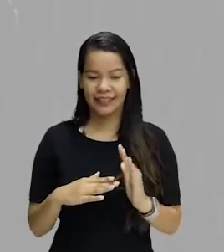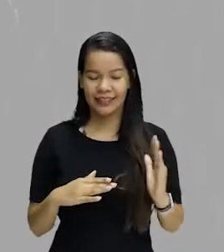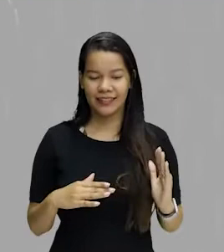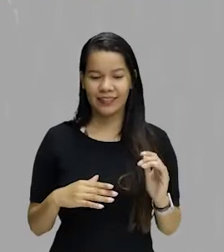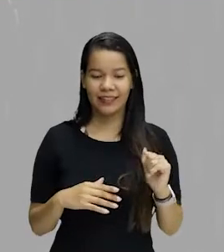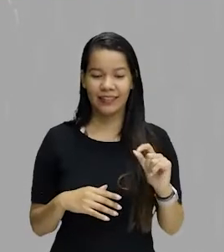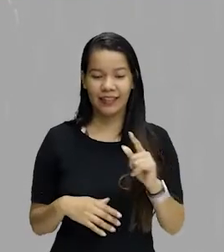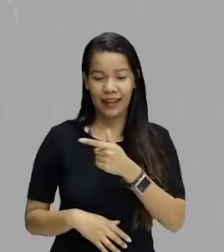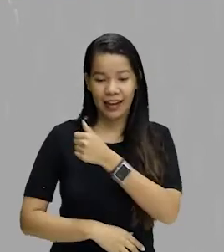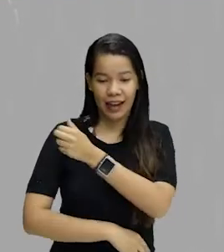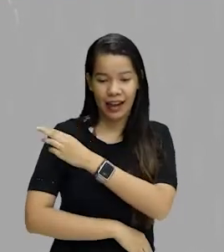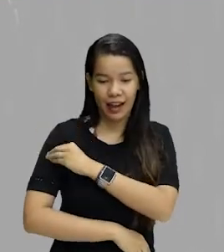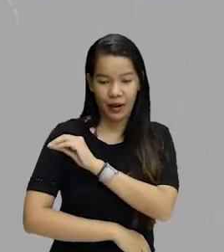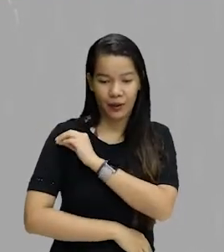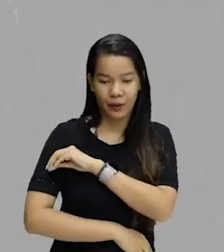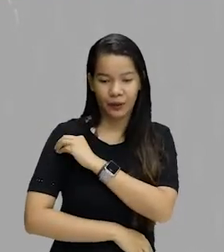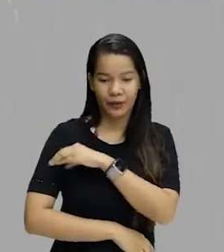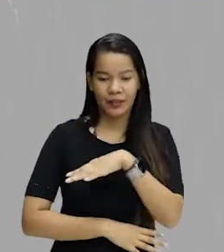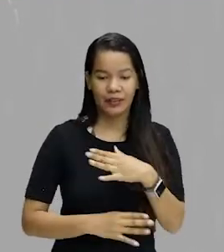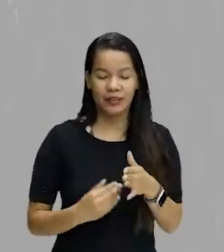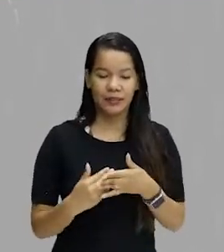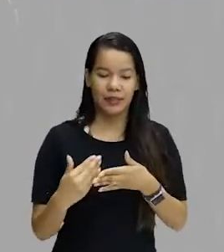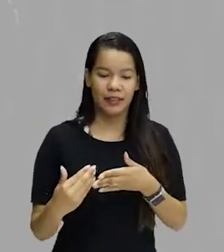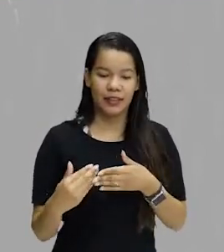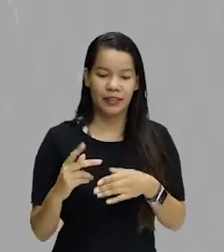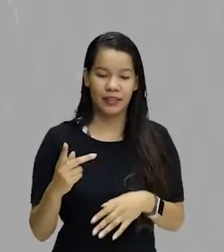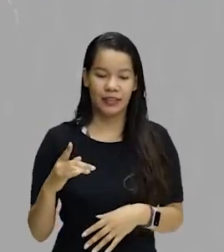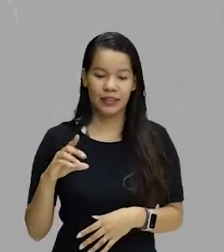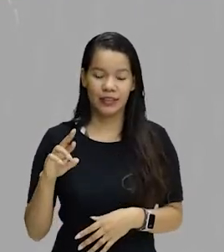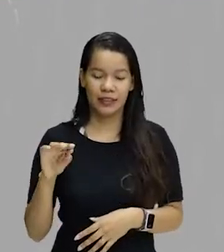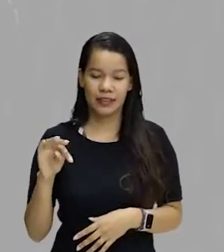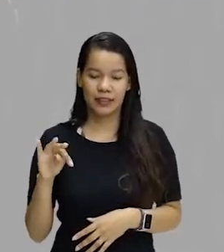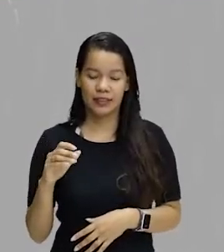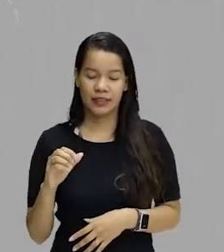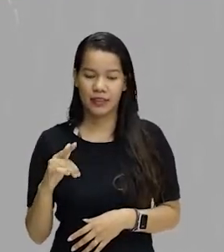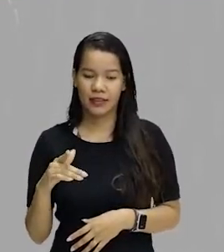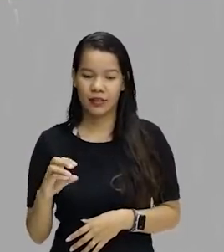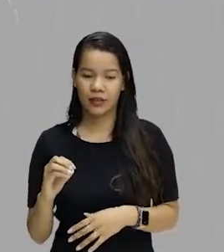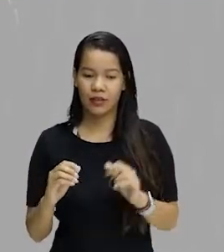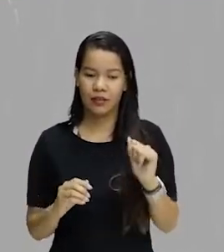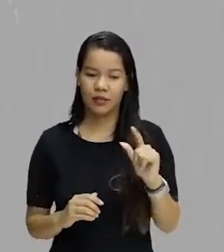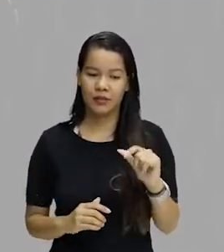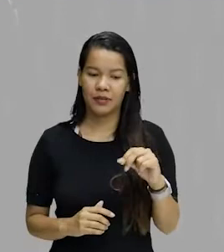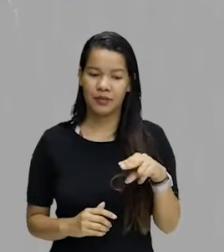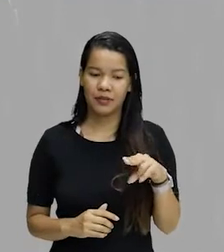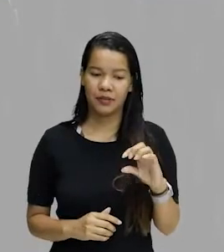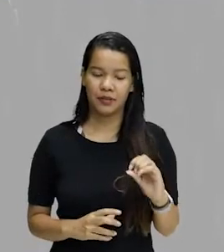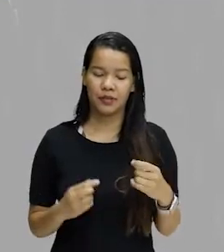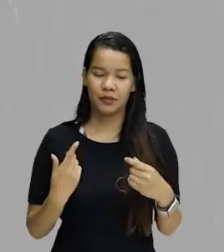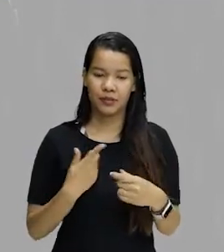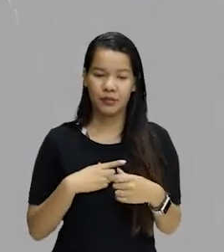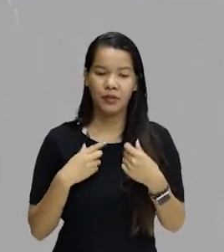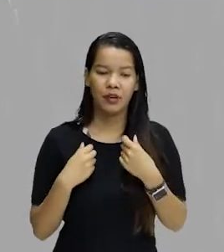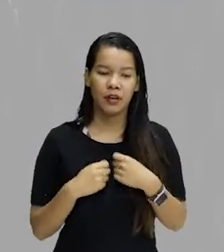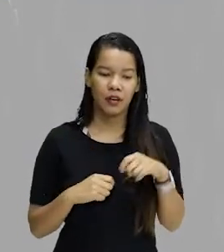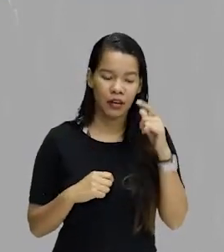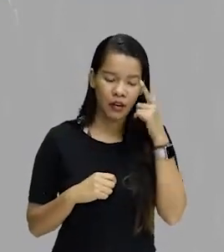álcool. Então, por meio da hidratação de um alceno, é possível obter